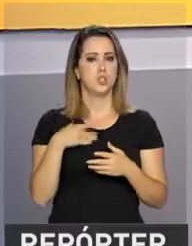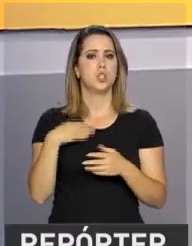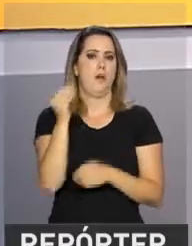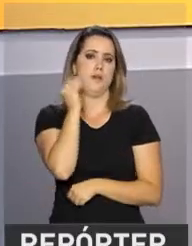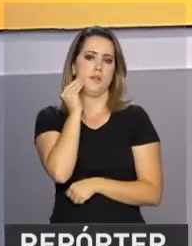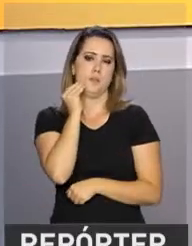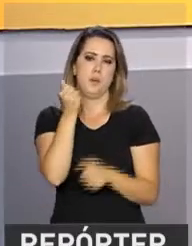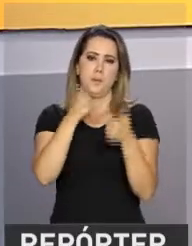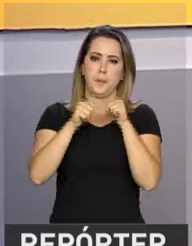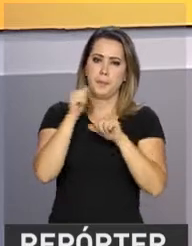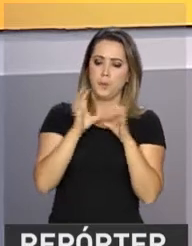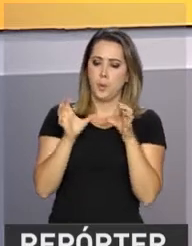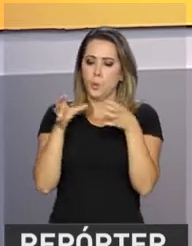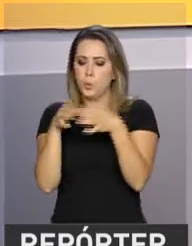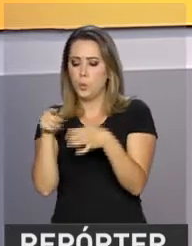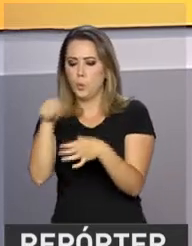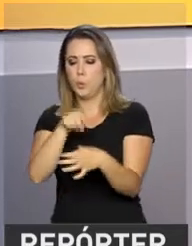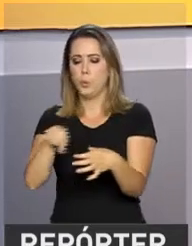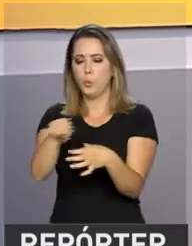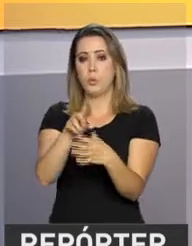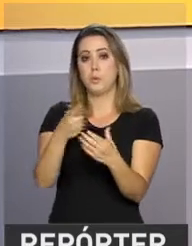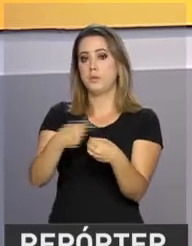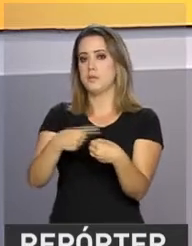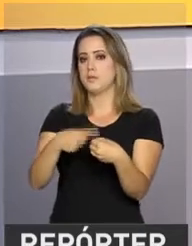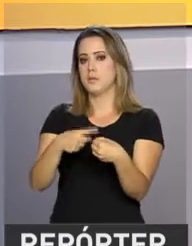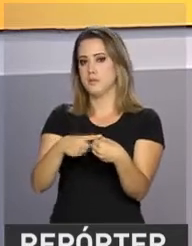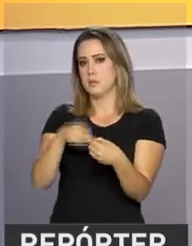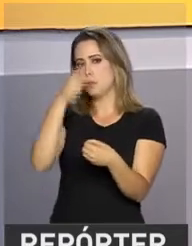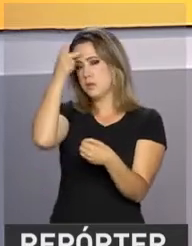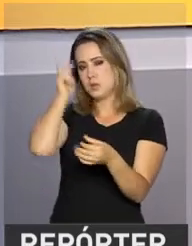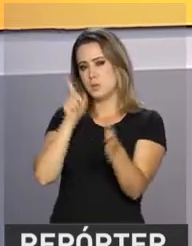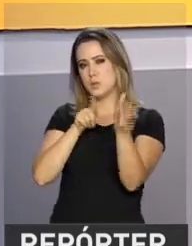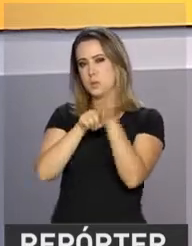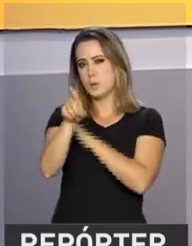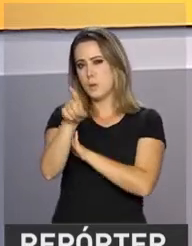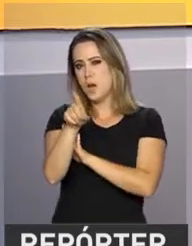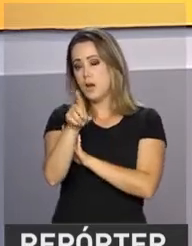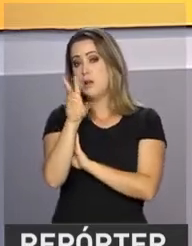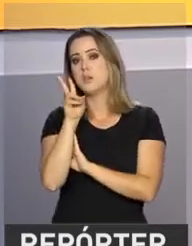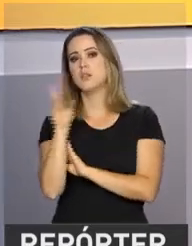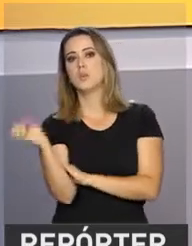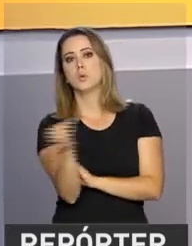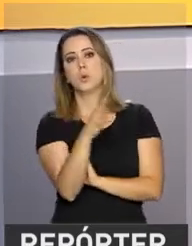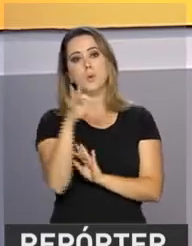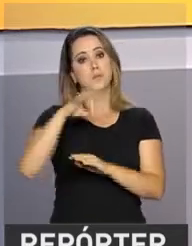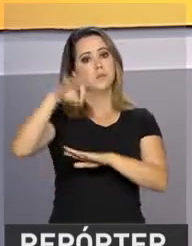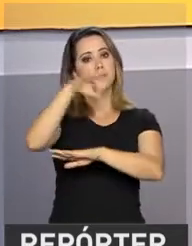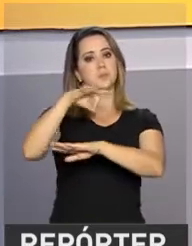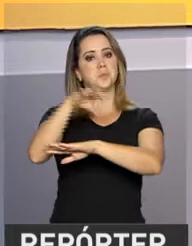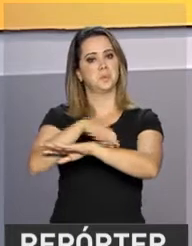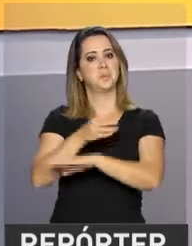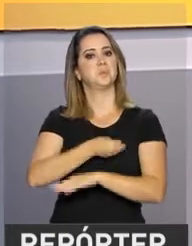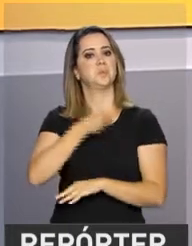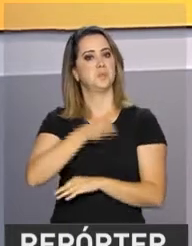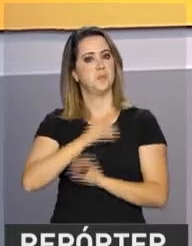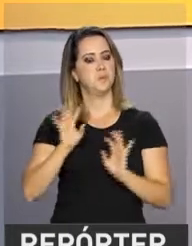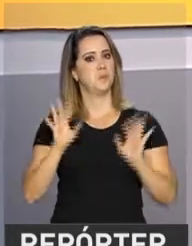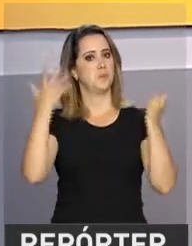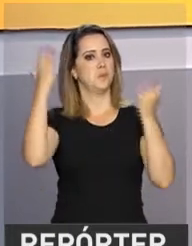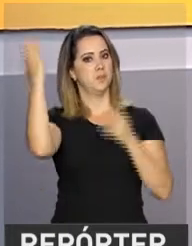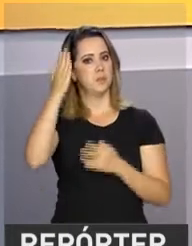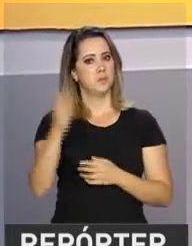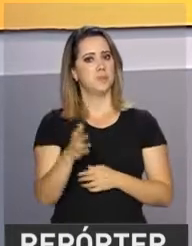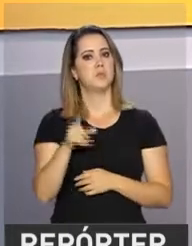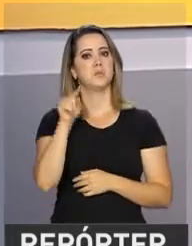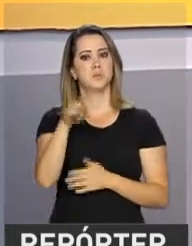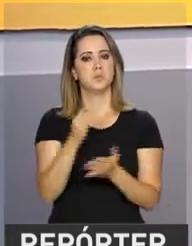em pequenas regiões da cidade e os cientistas descobriram que este novo mosquito sobrevive no clima do Brasil.